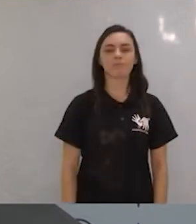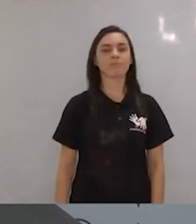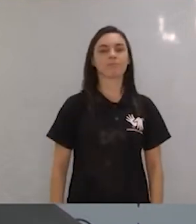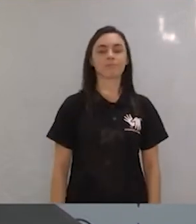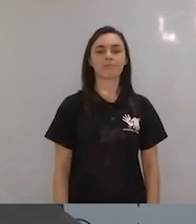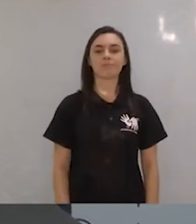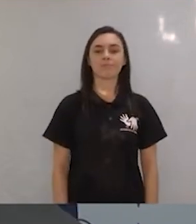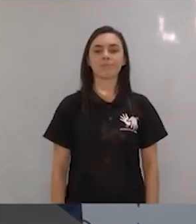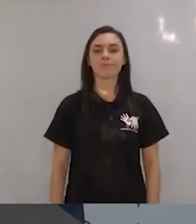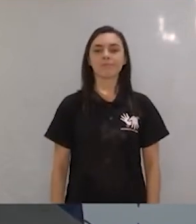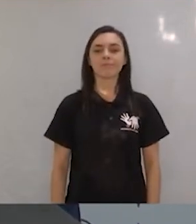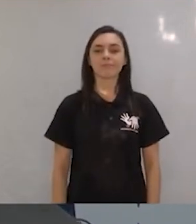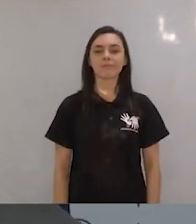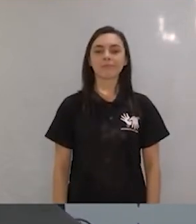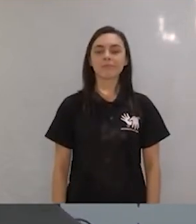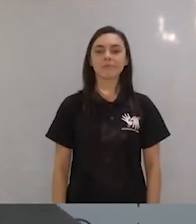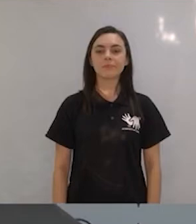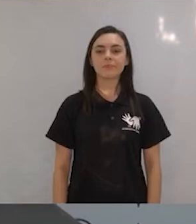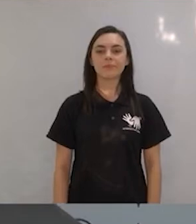lá.